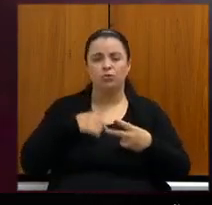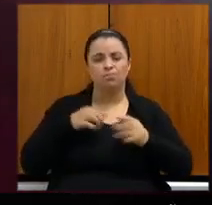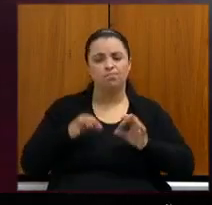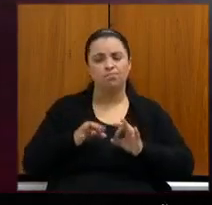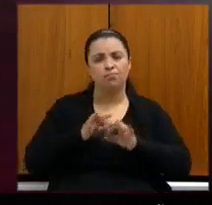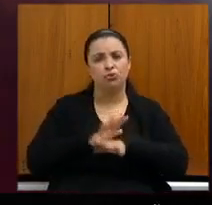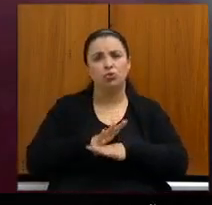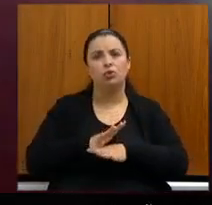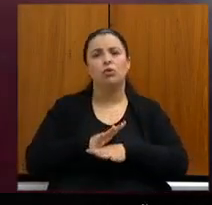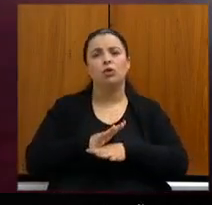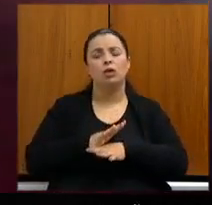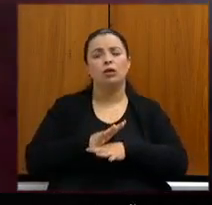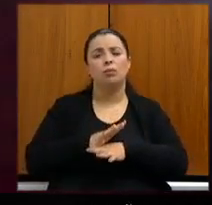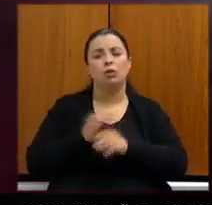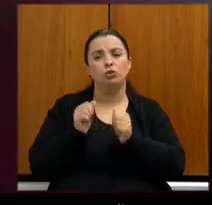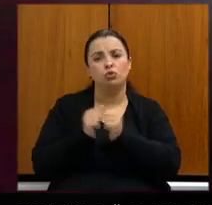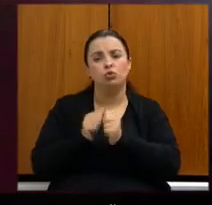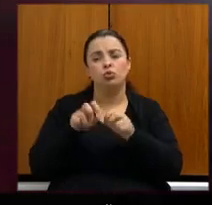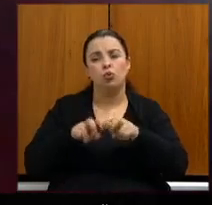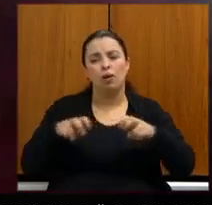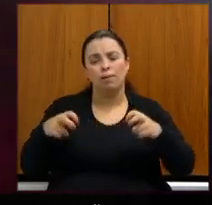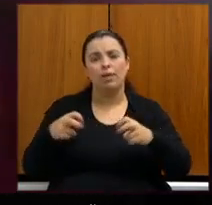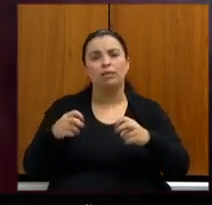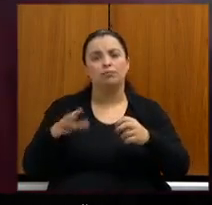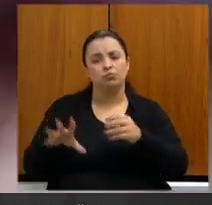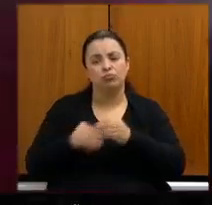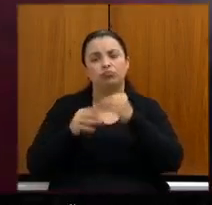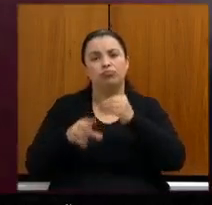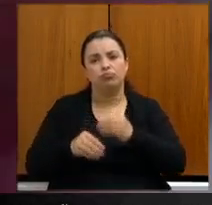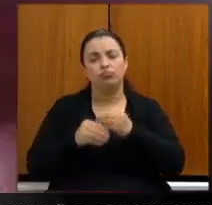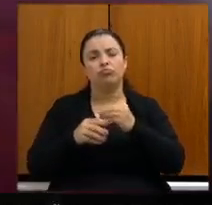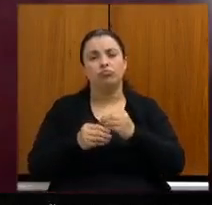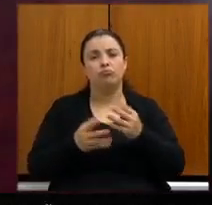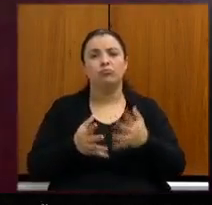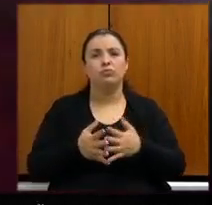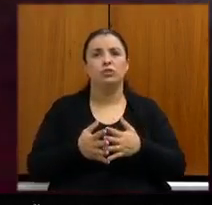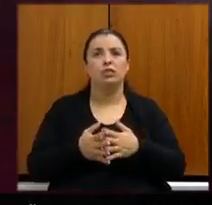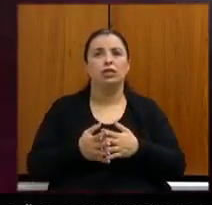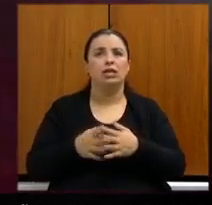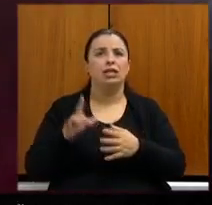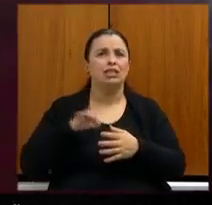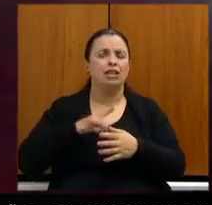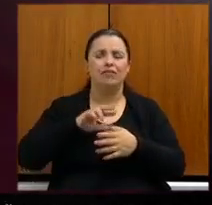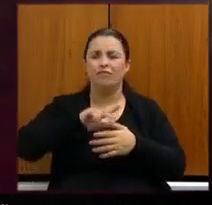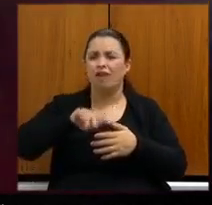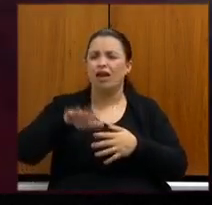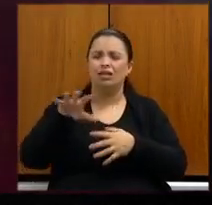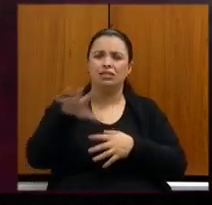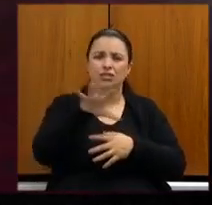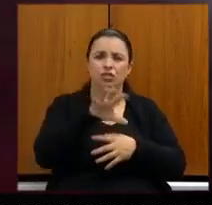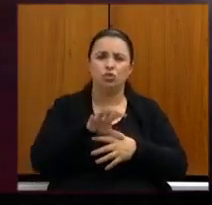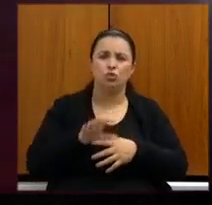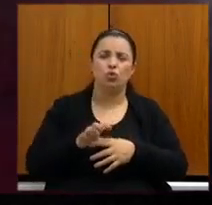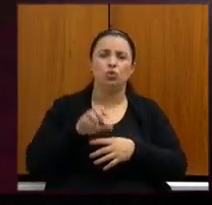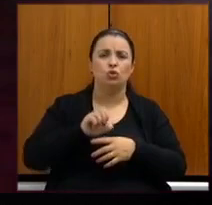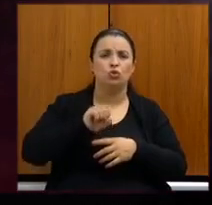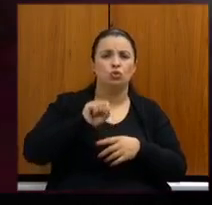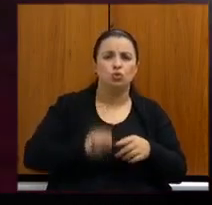para colaborar nós estamos aqui nos territórios como eu falei tenso Mata Norte e Mucuri